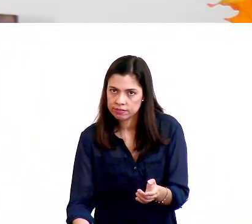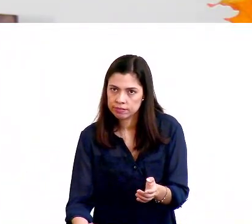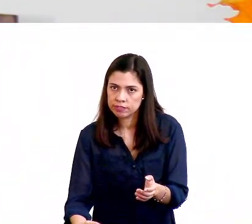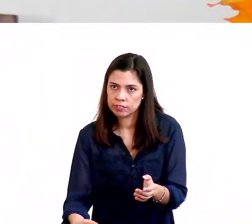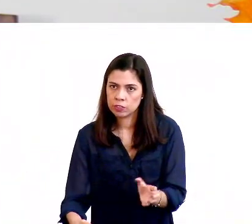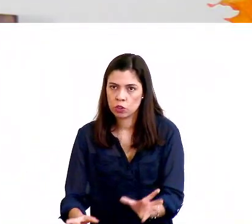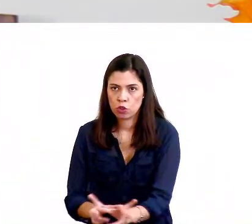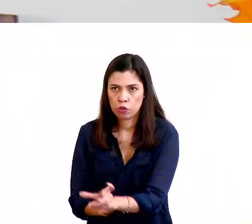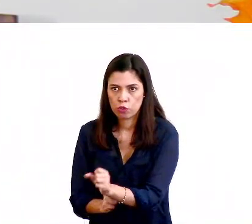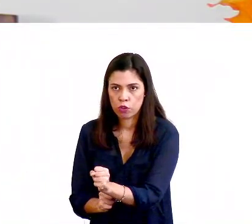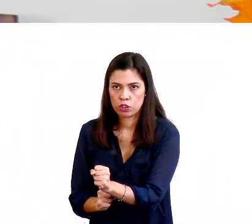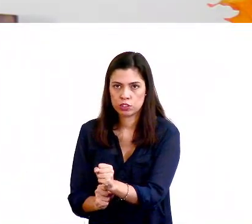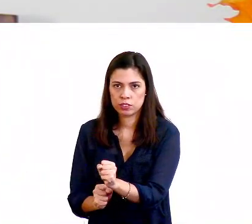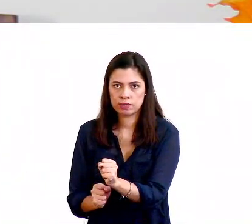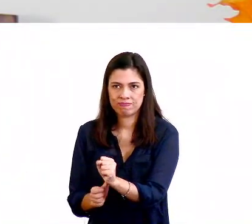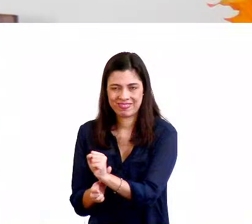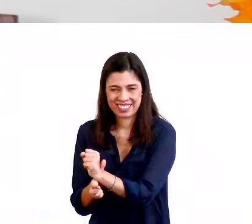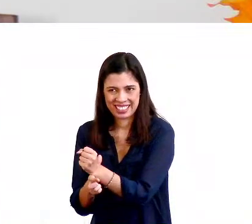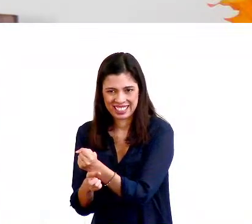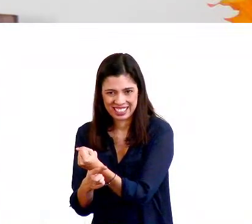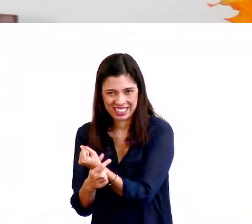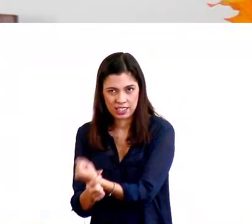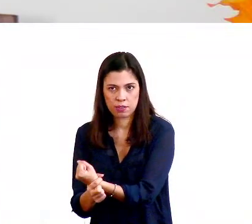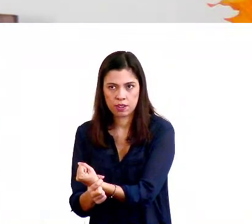Tem uma coisa que não pode ser vista pelos olhos,